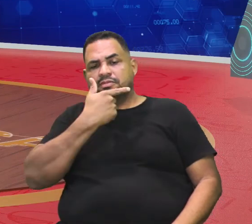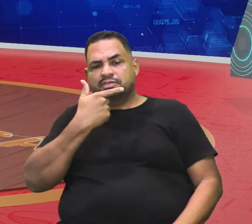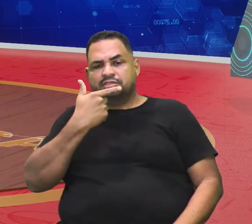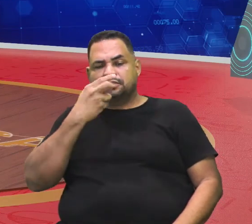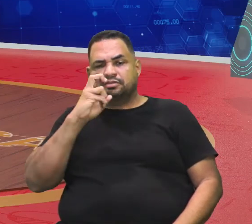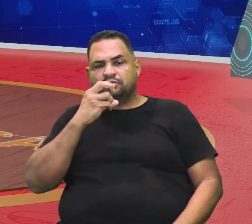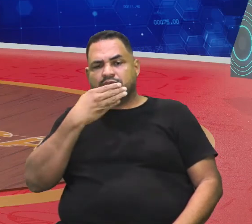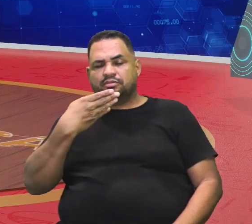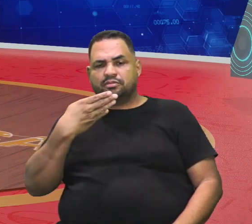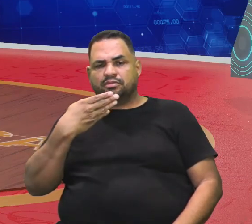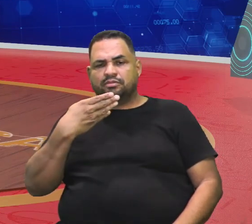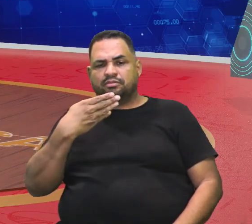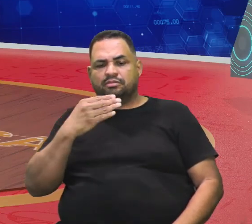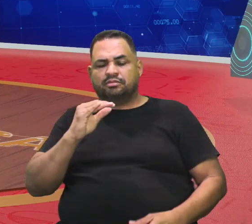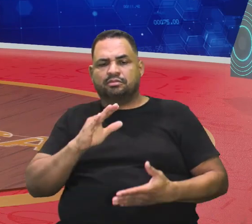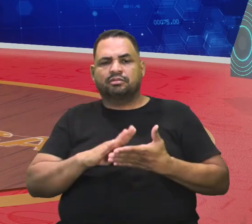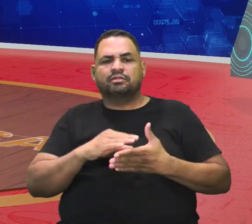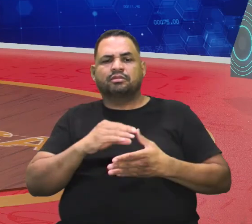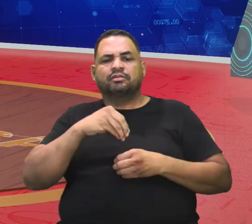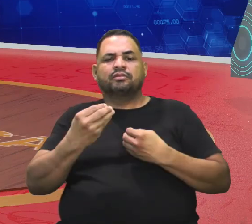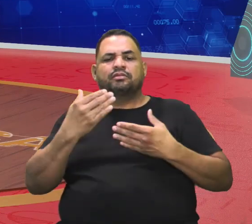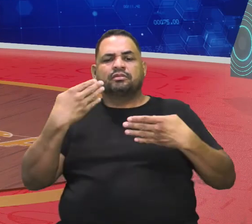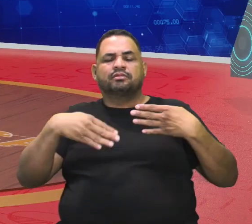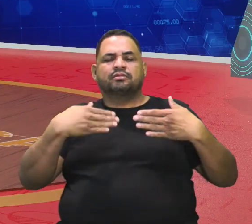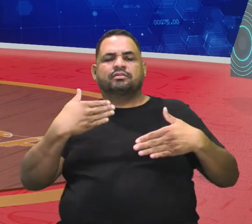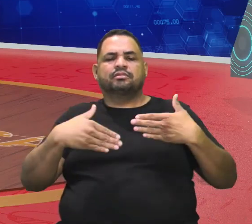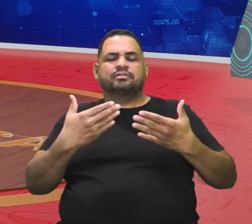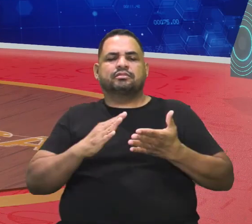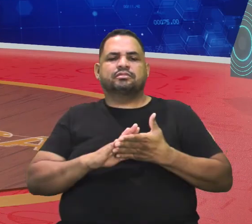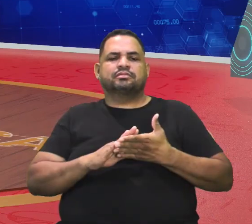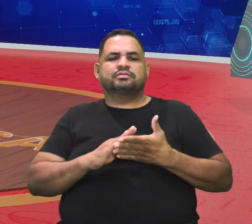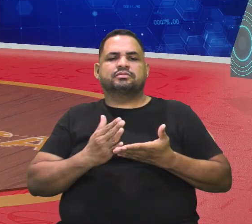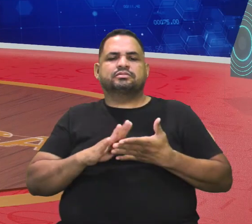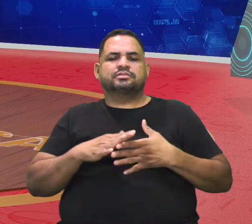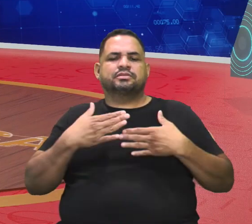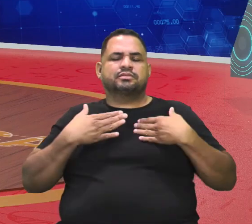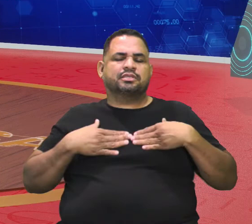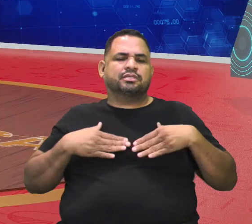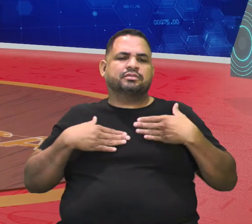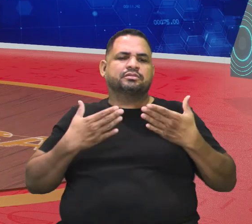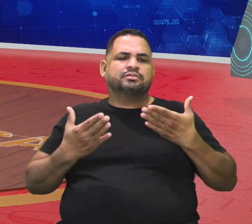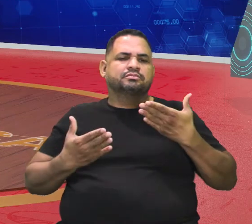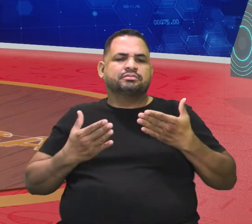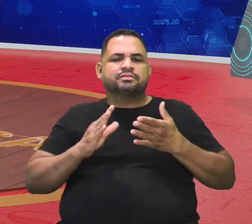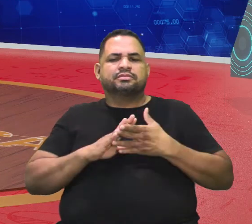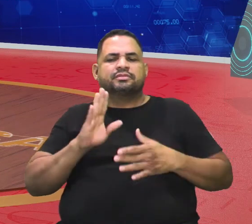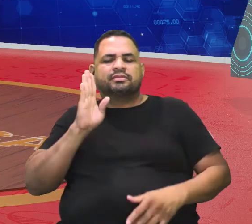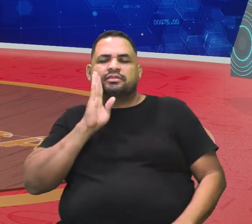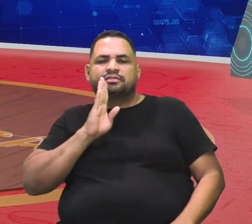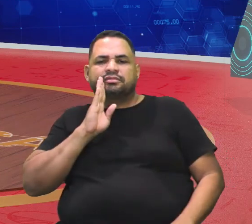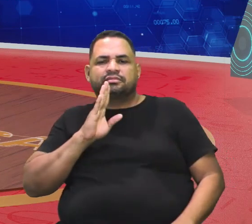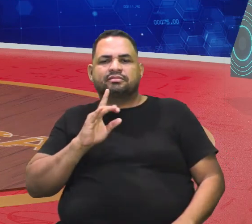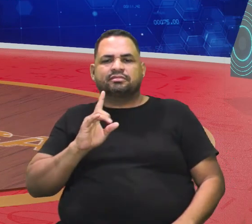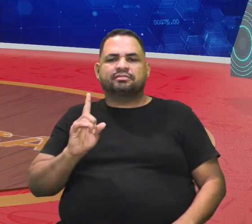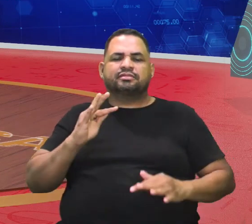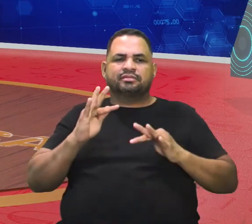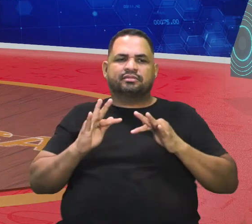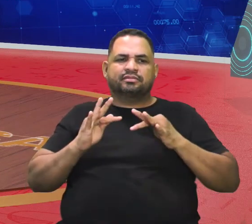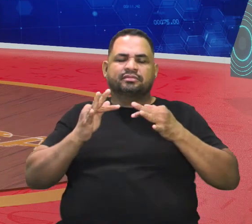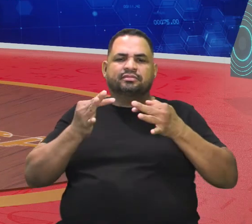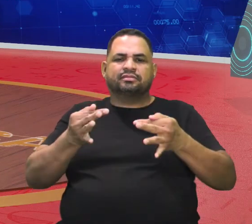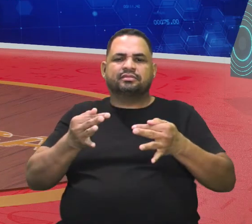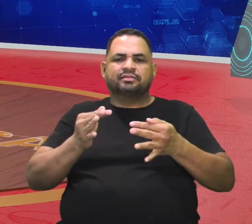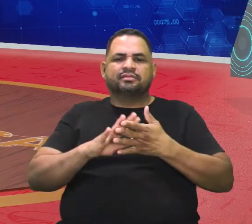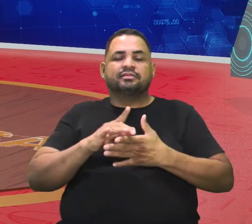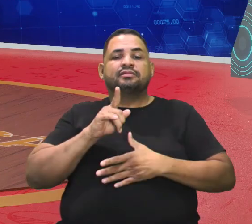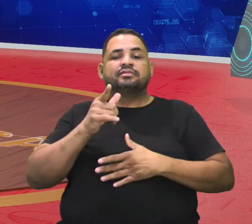tá? Tirando as avaliações, né? Mas a gente faz essa distribuição de uma maneira que fique leve para você, que fique bacana, que fique tranquilo. E que